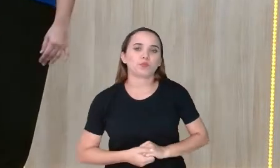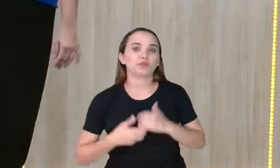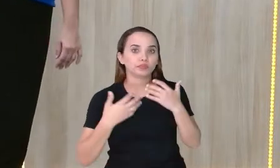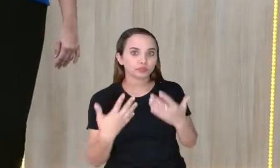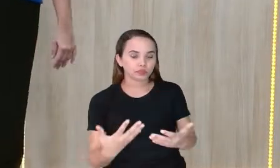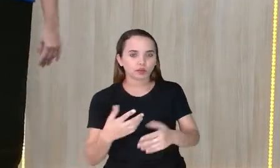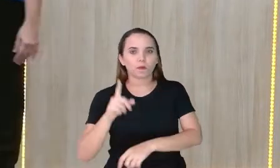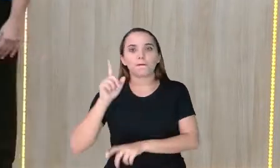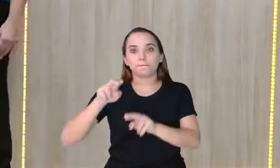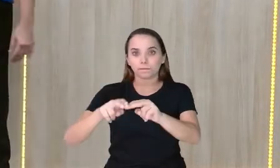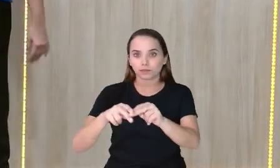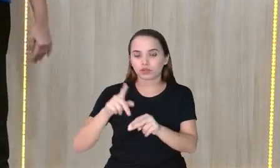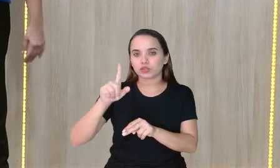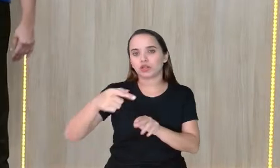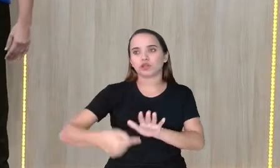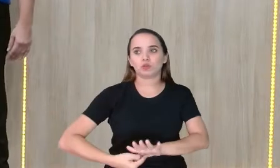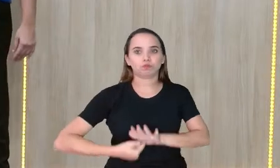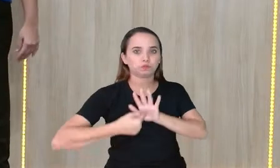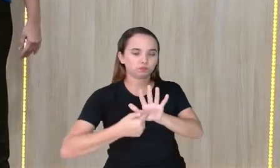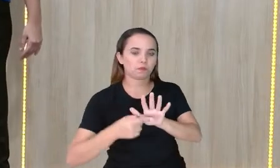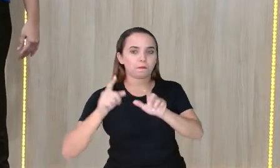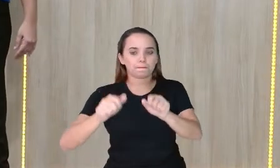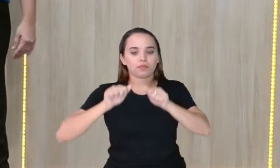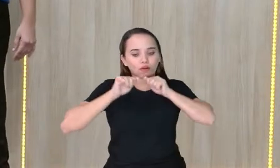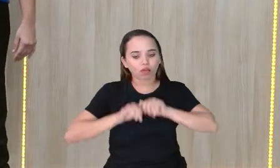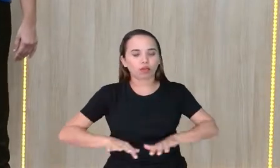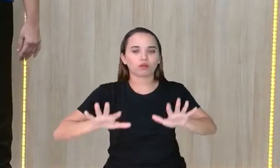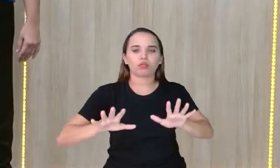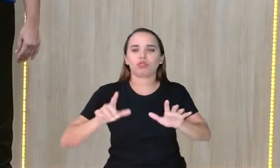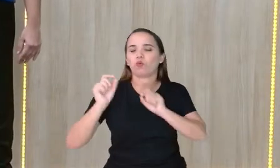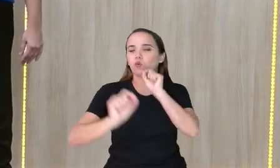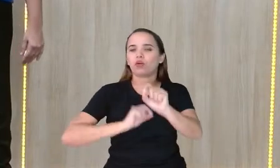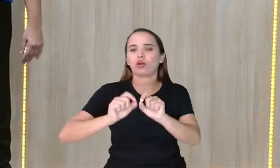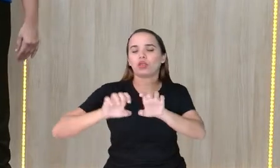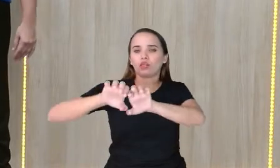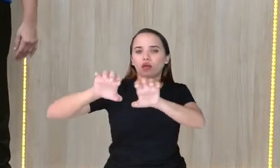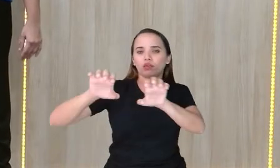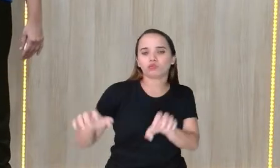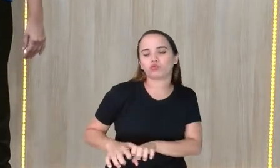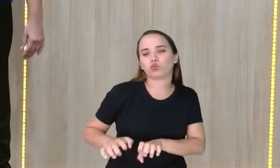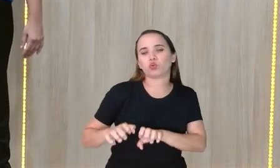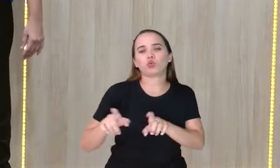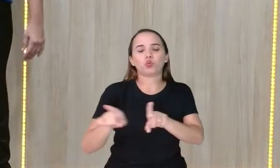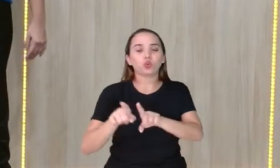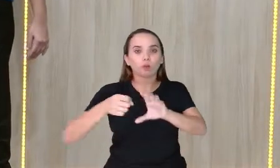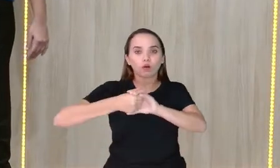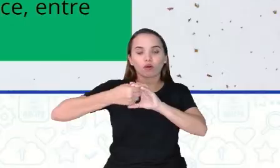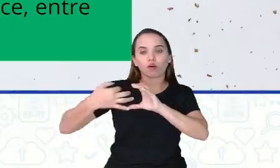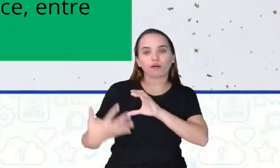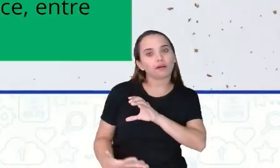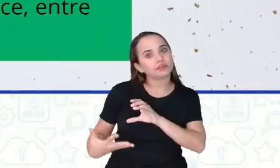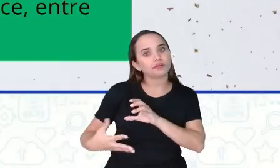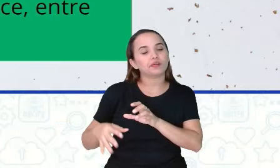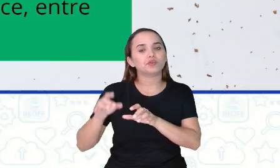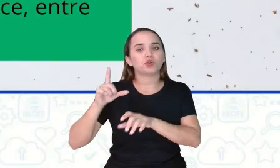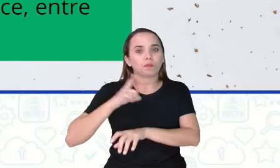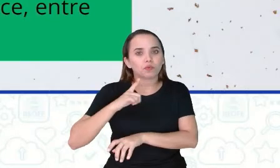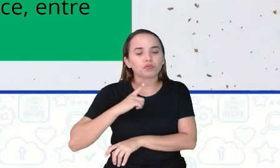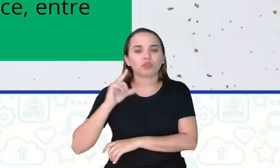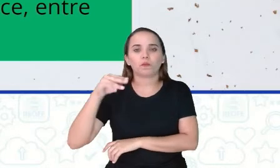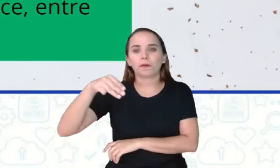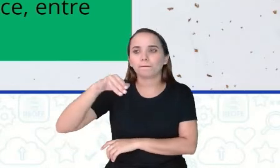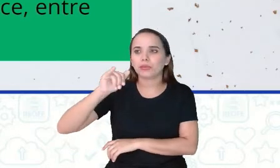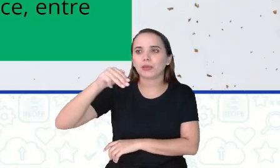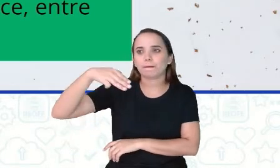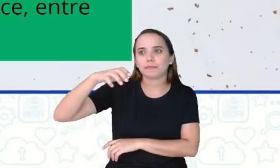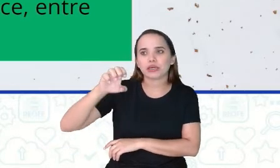são marcados pela manifestação estética, né? E caracterizados pela mímese, que seria